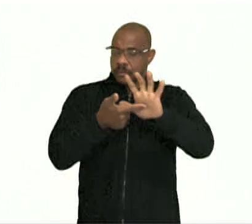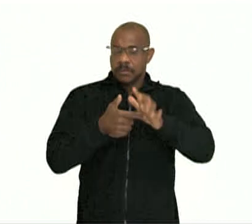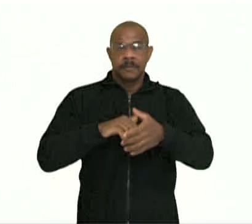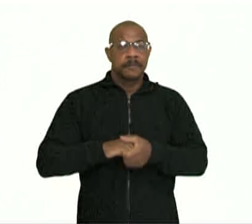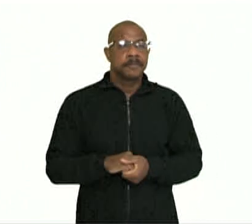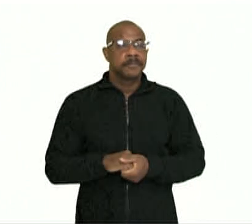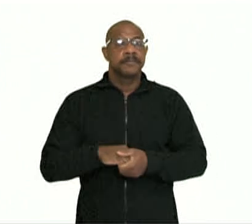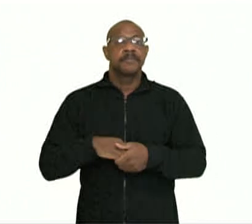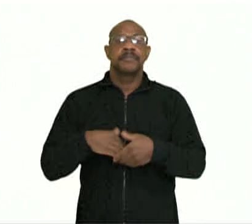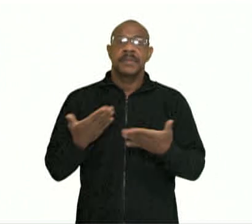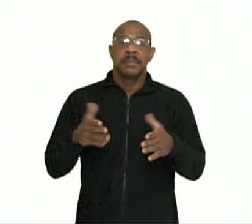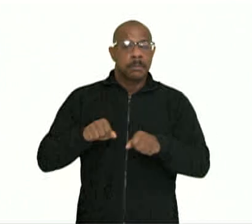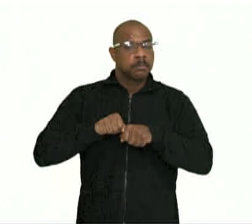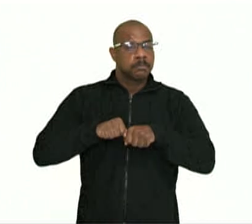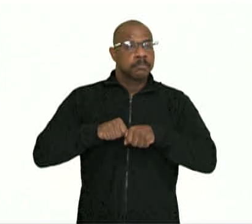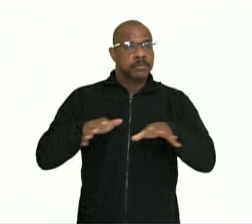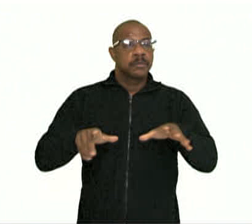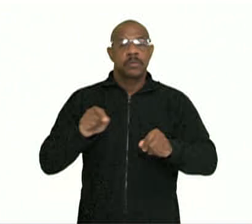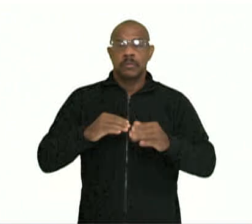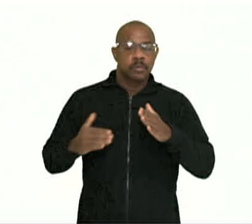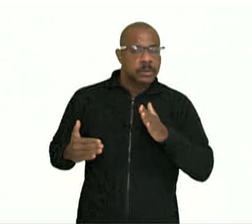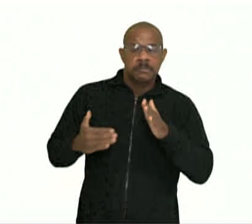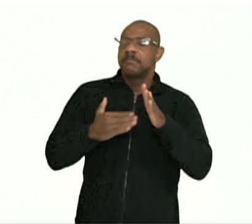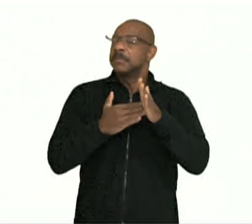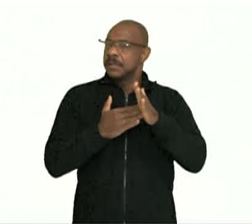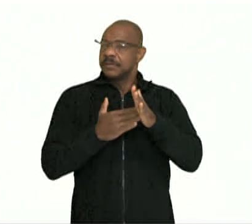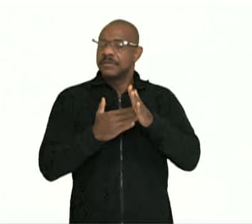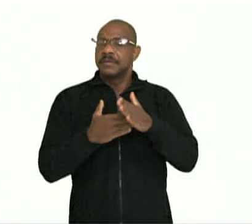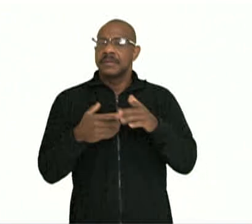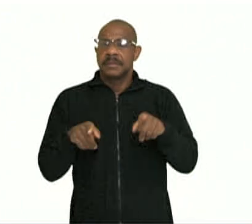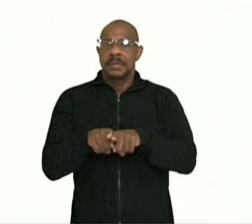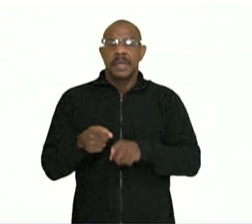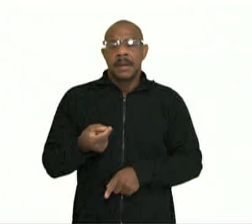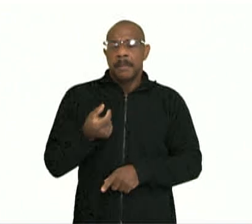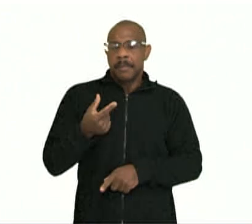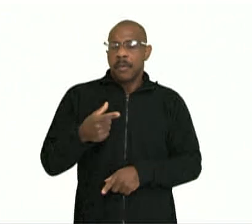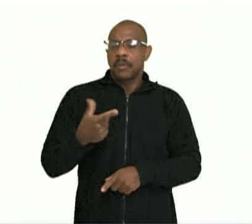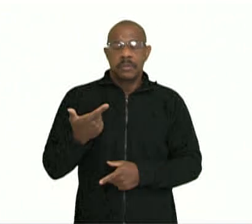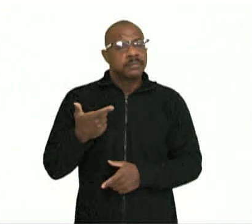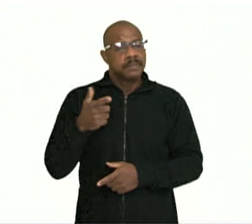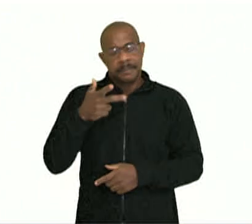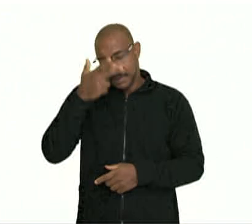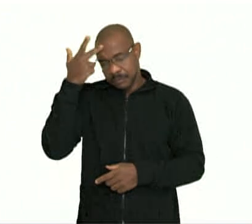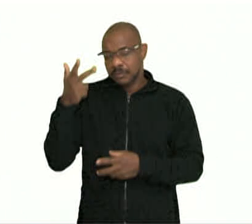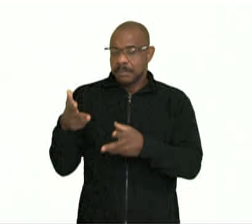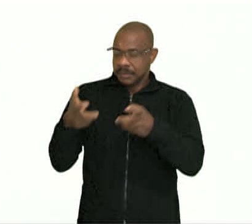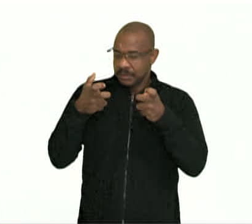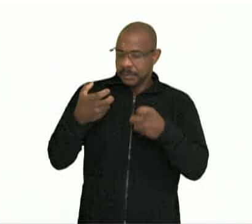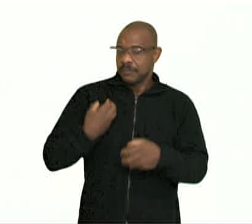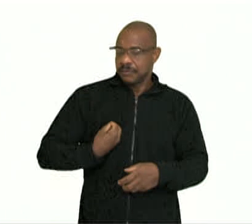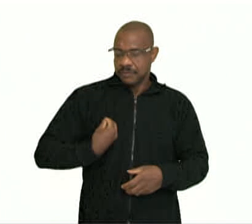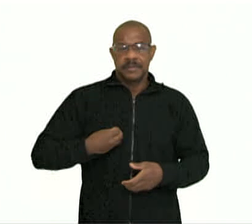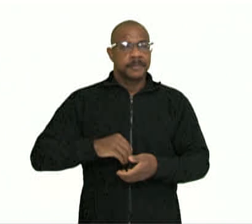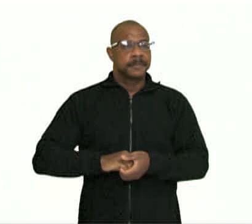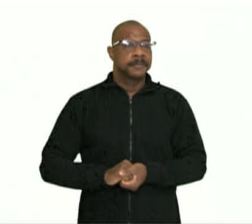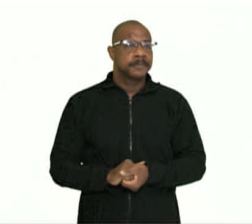É uma expansão dos limites humanos que pouca gente viveu na dimensão que foi, disse Arbix.